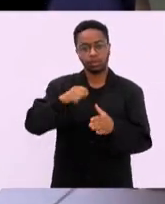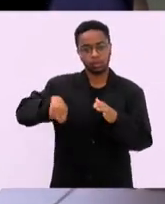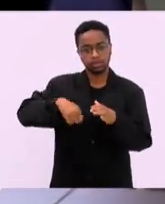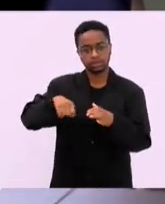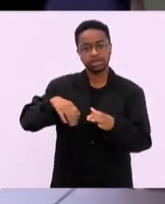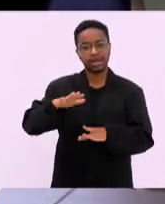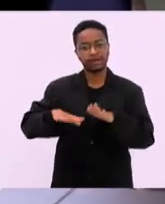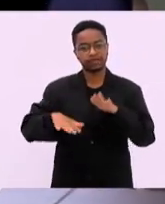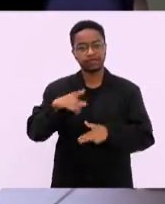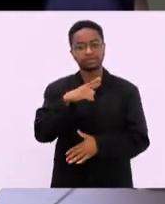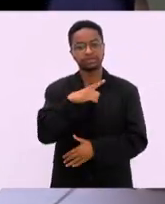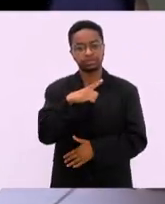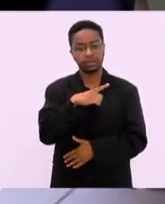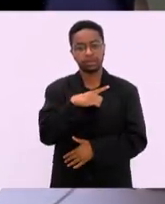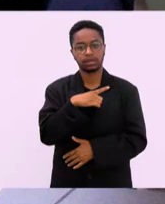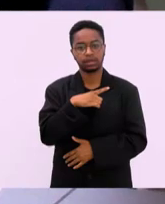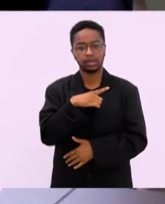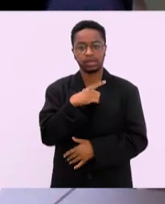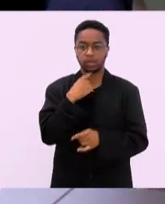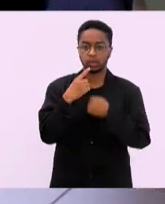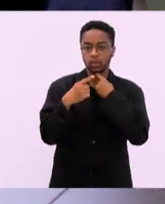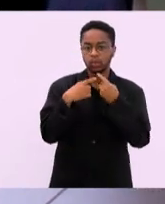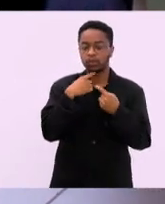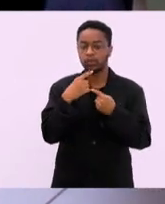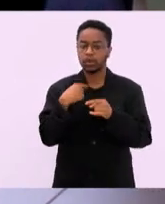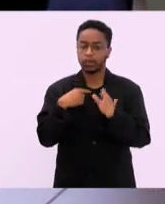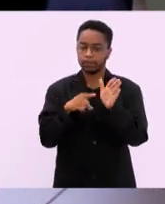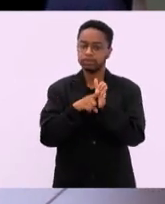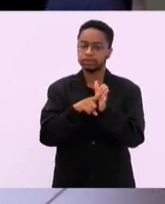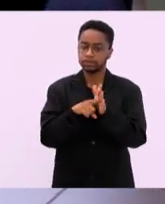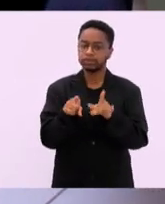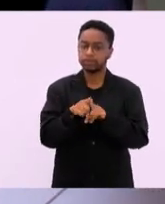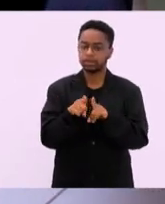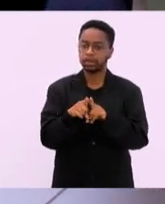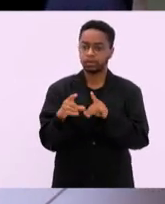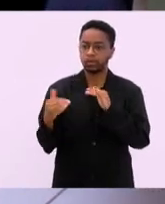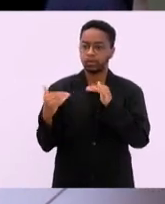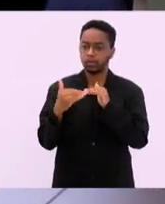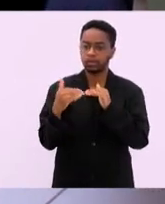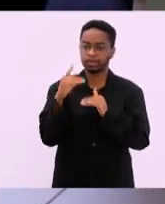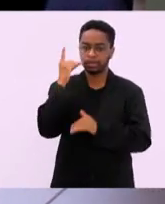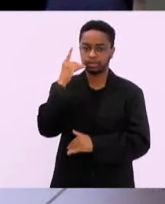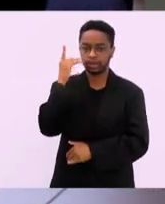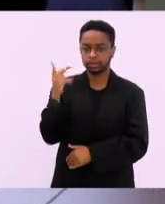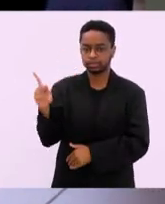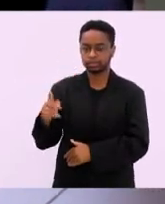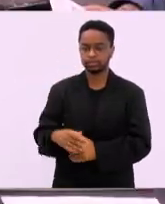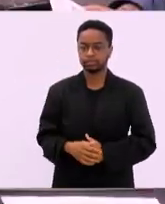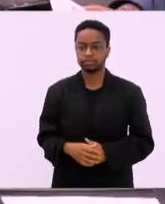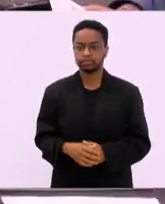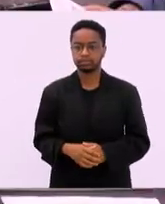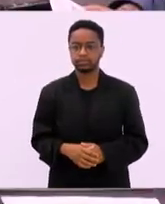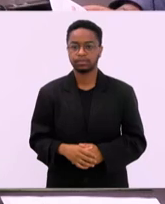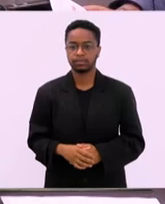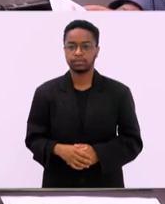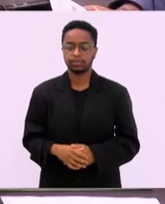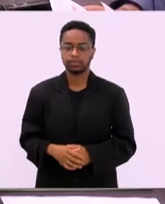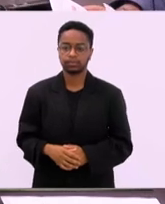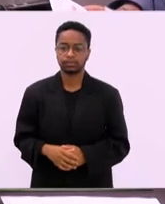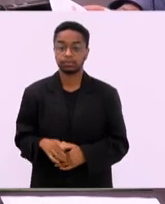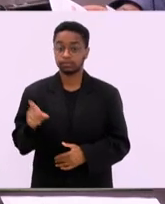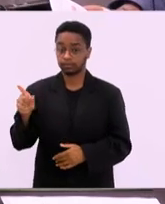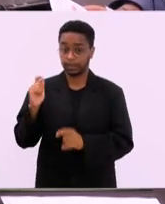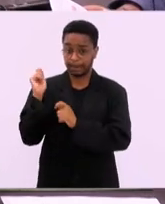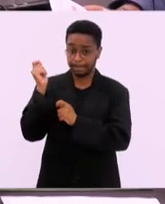tem essa questão aqui, até dei uma pesquisada aí, corroborando aí com a preocupação do deputado. Doutor Serginho, o senhor que é